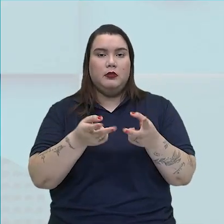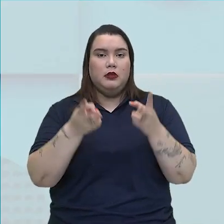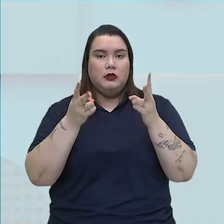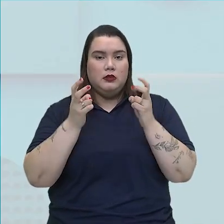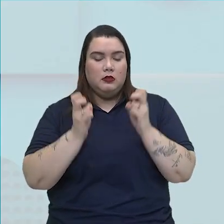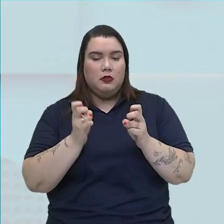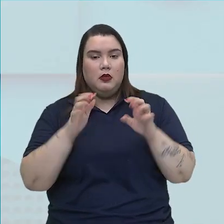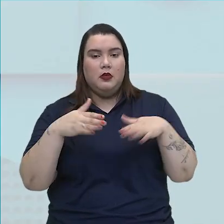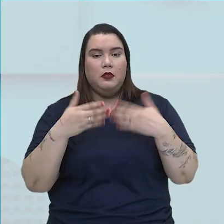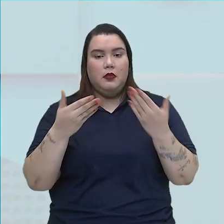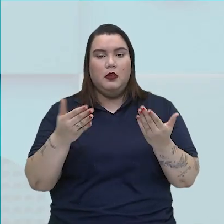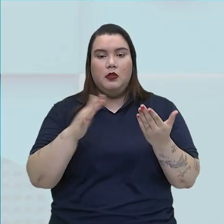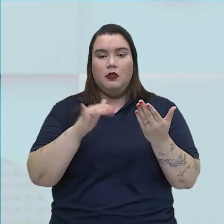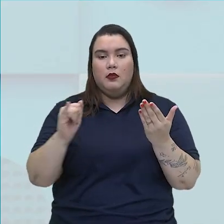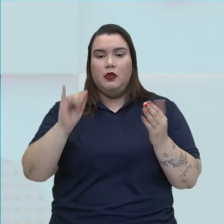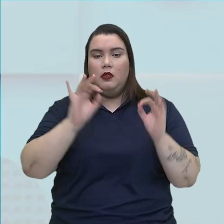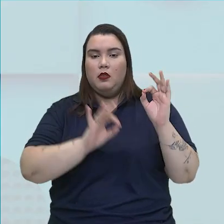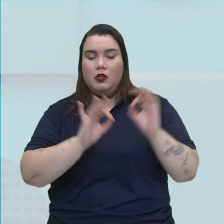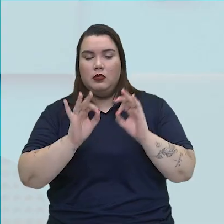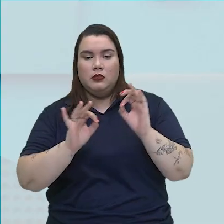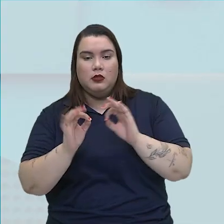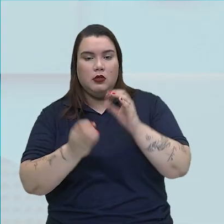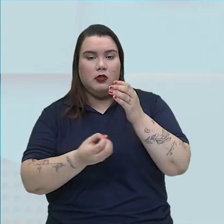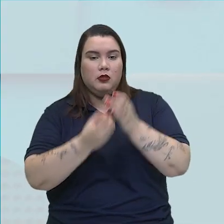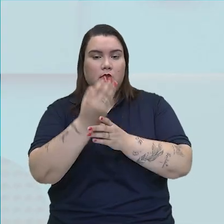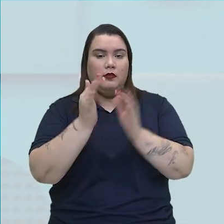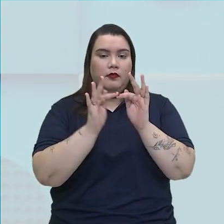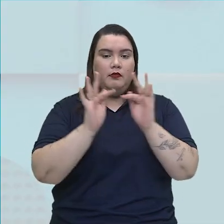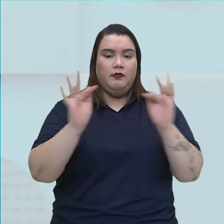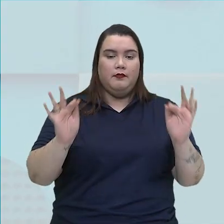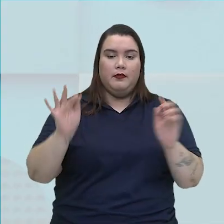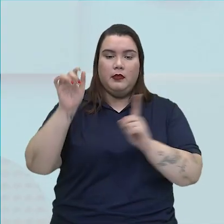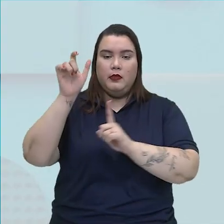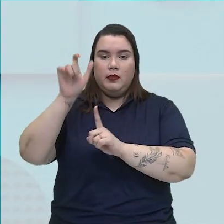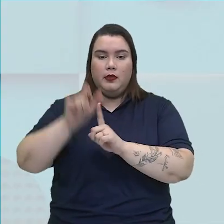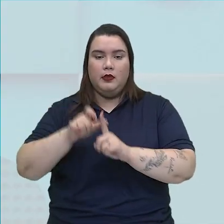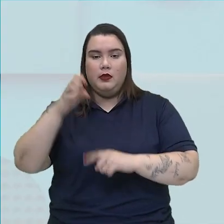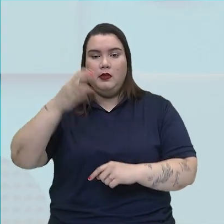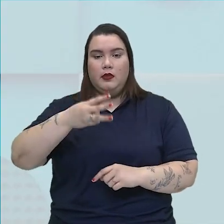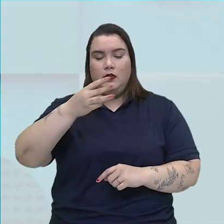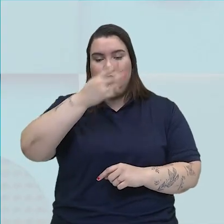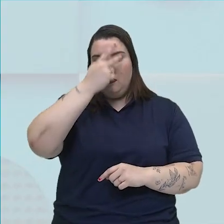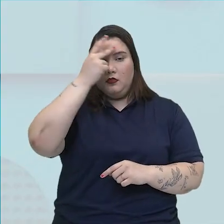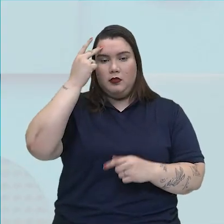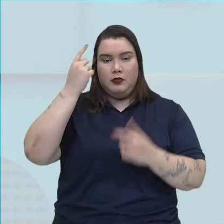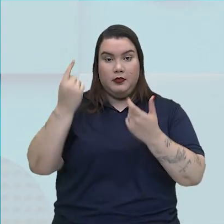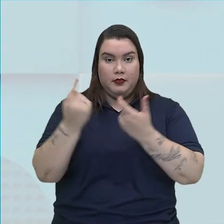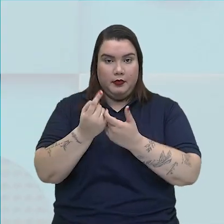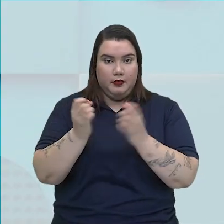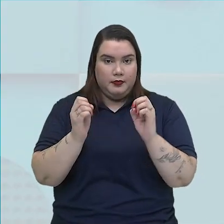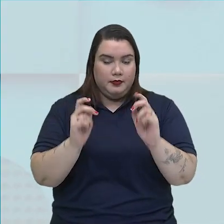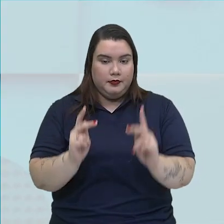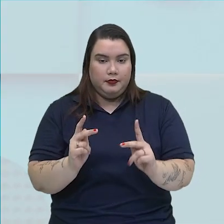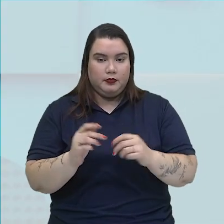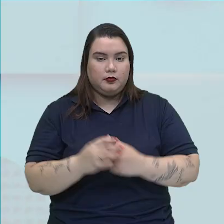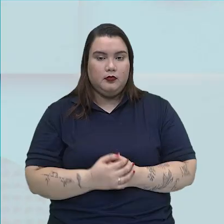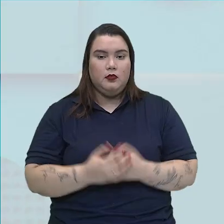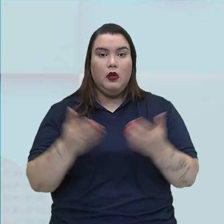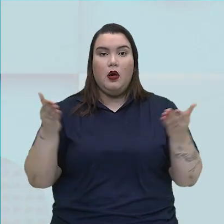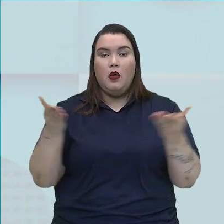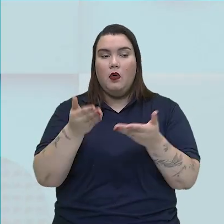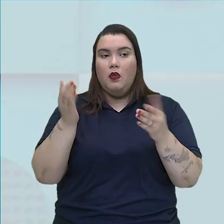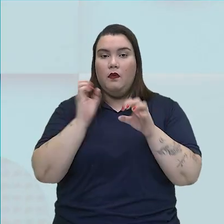observada quando vamos fazer frases com sujeitos na terceira pessoa do singular, e agora nós vamos falar da